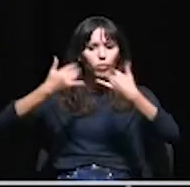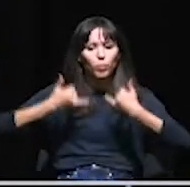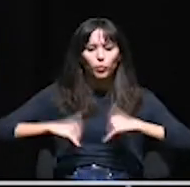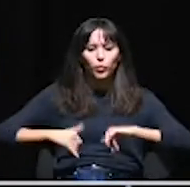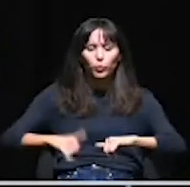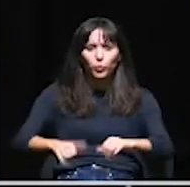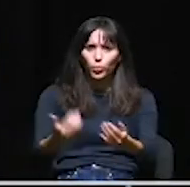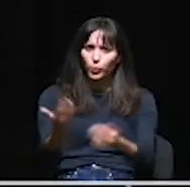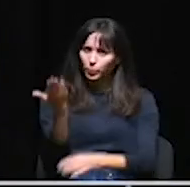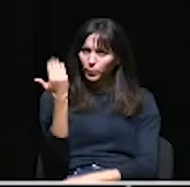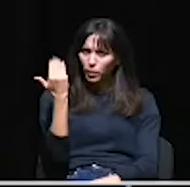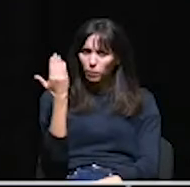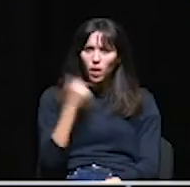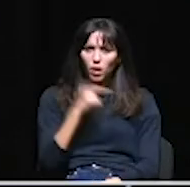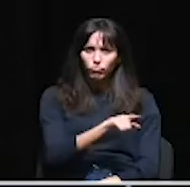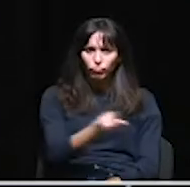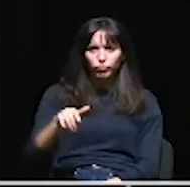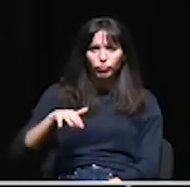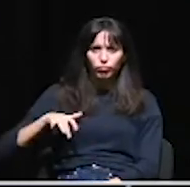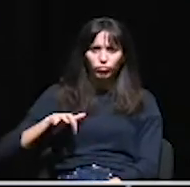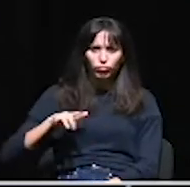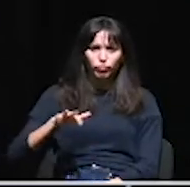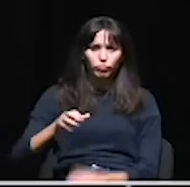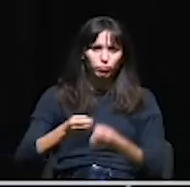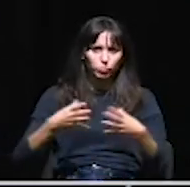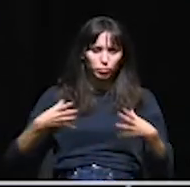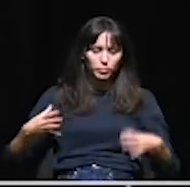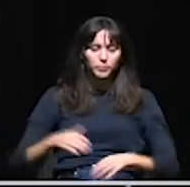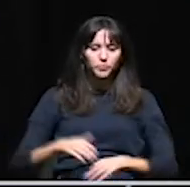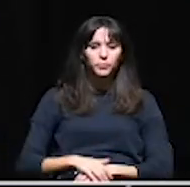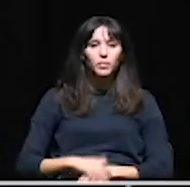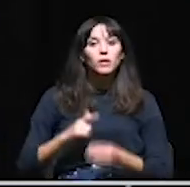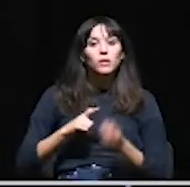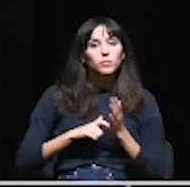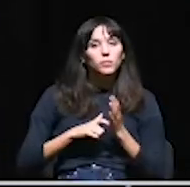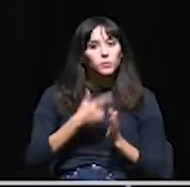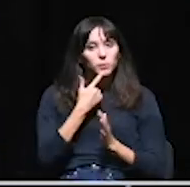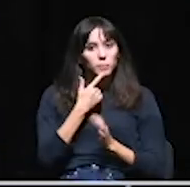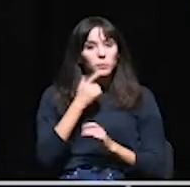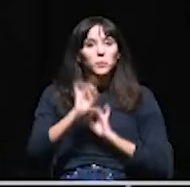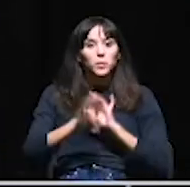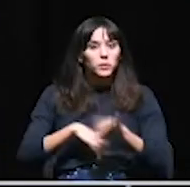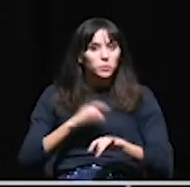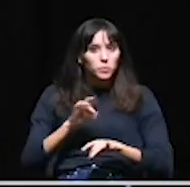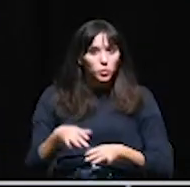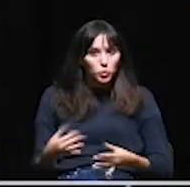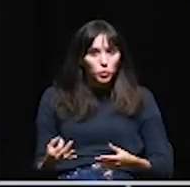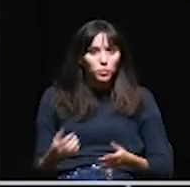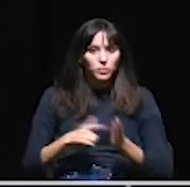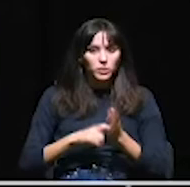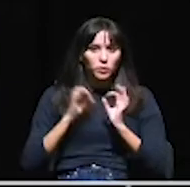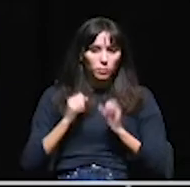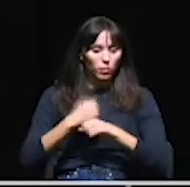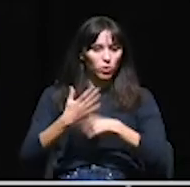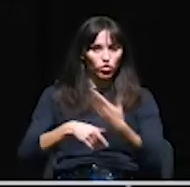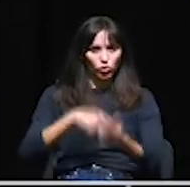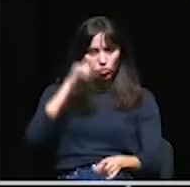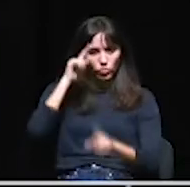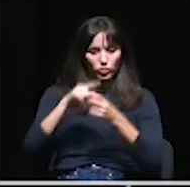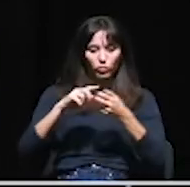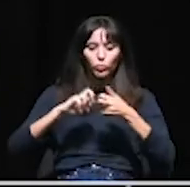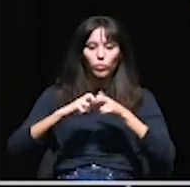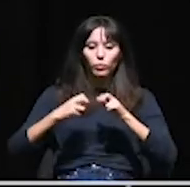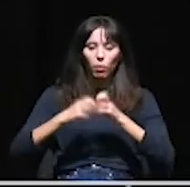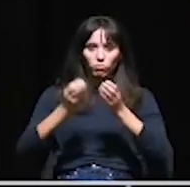limpeza, pelo aparecimento de várias pragas. Precisamos de perceber o que é que se passou e precisamos de agir para resolver este